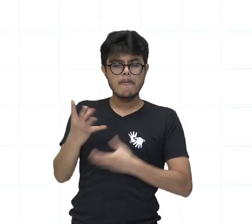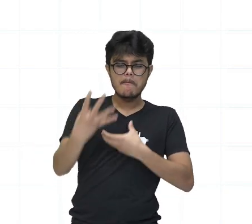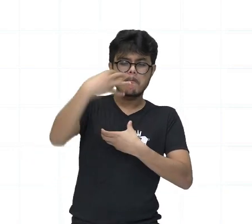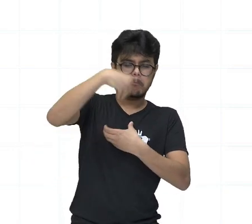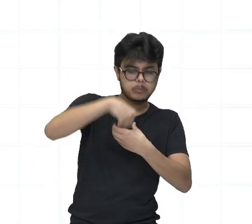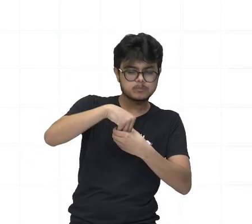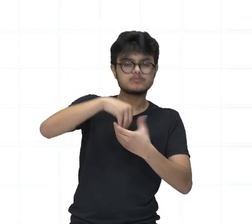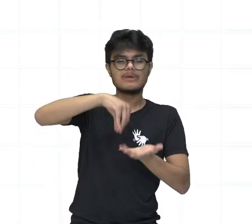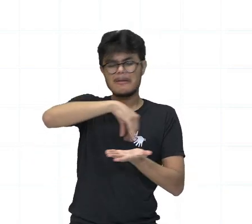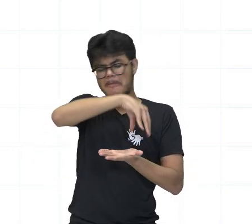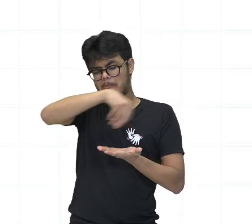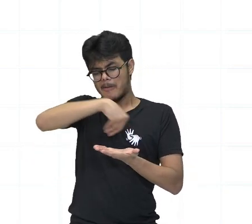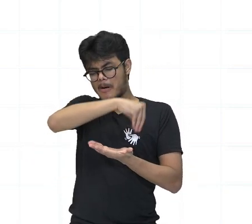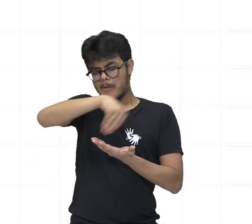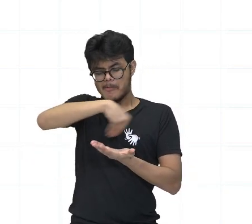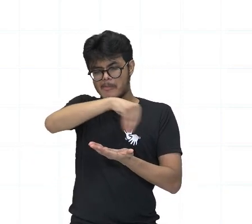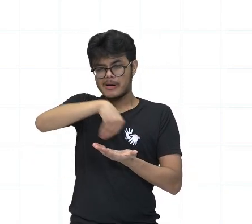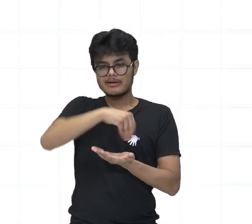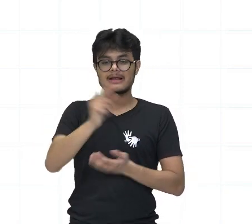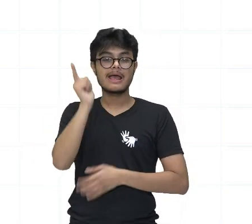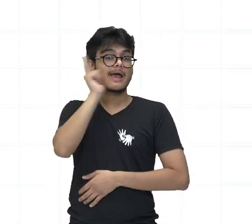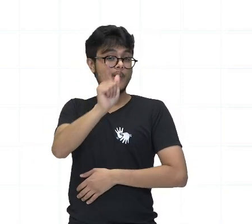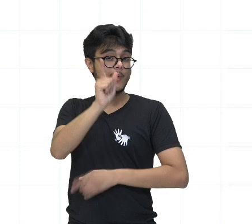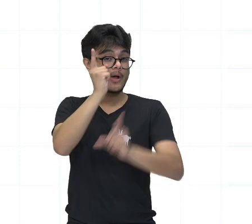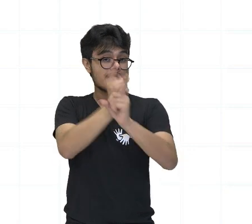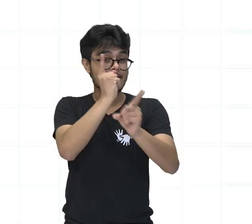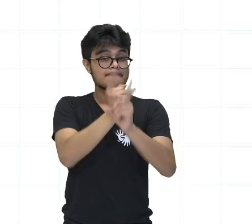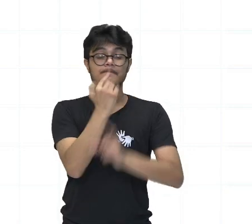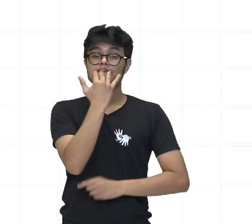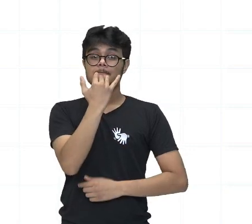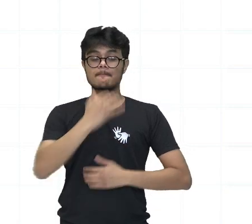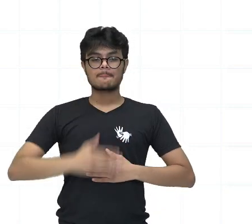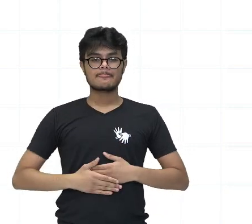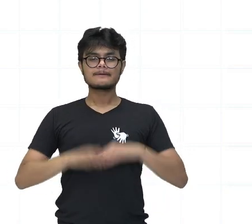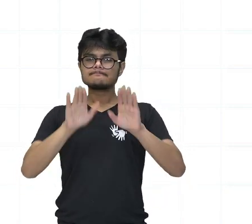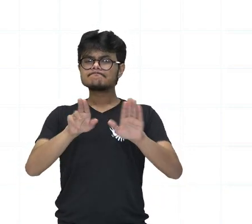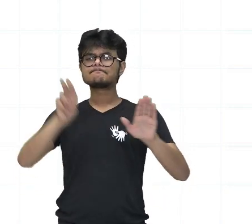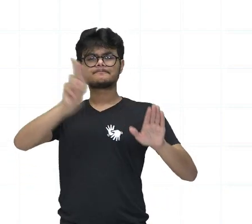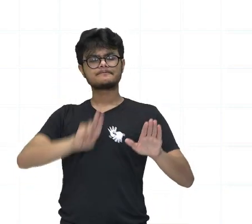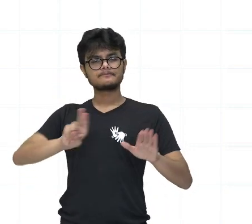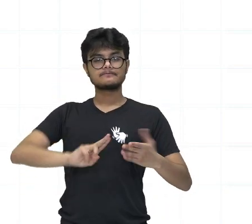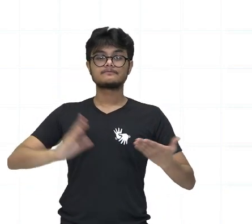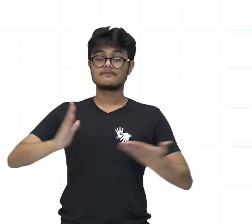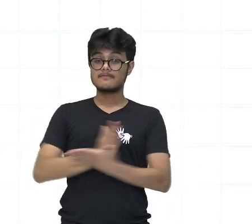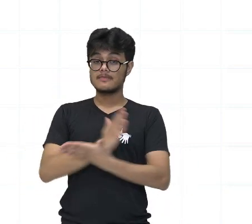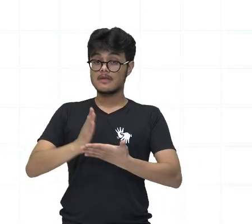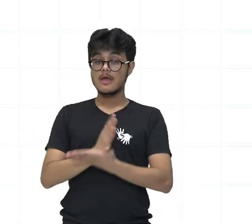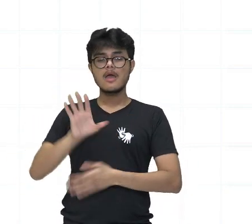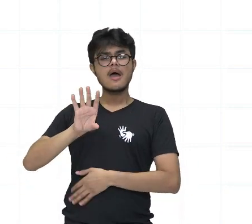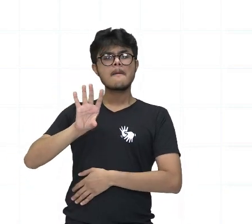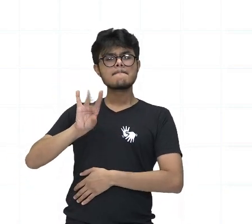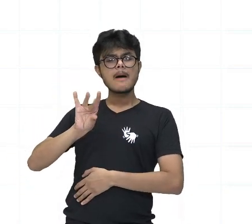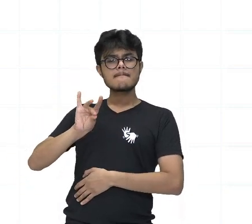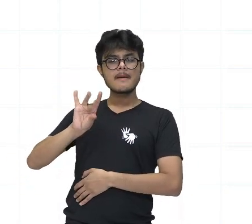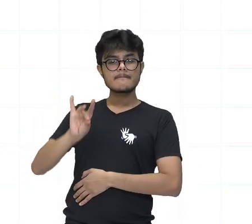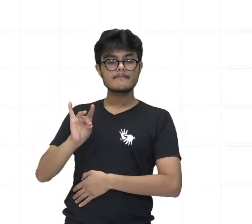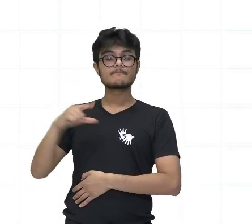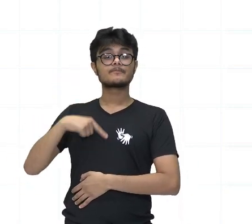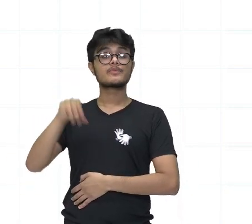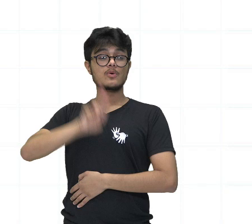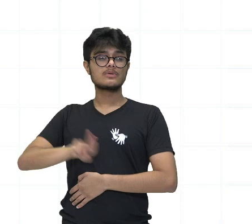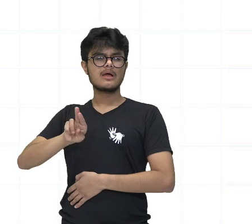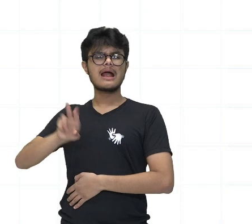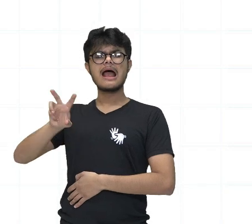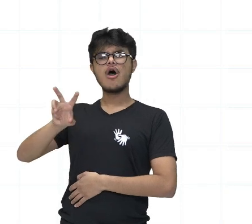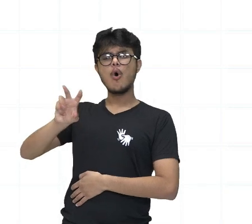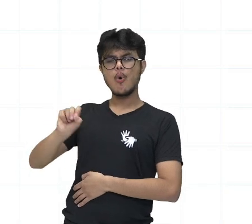dar consistência. Então, tradicionalmente, utilizam-se como aglutinantes a têmpera de ovo,